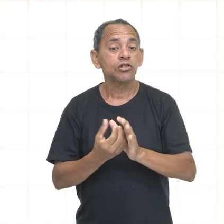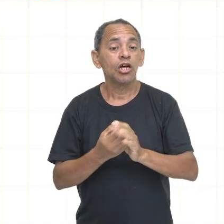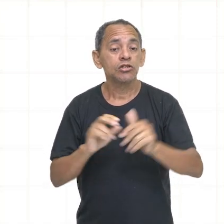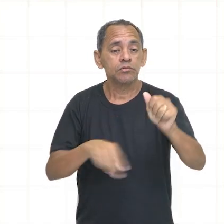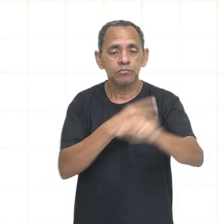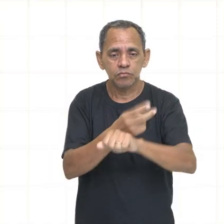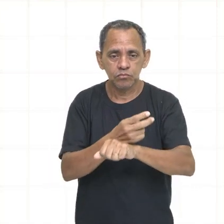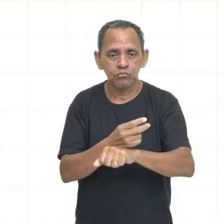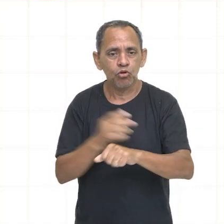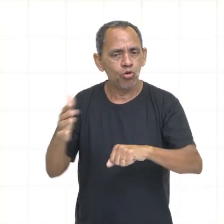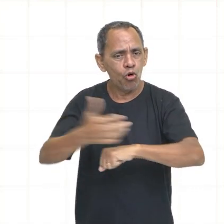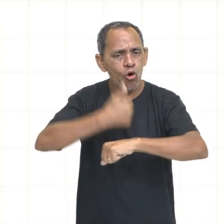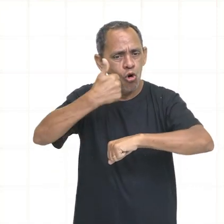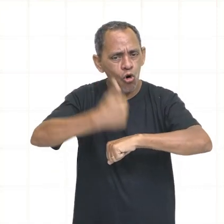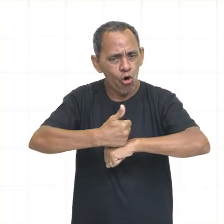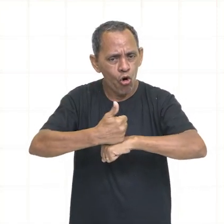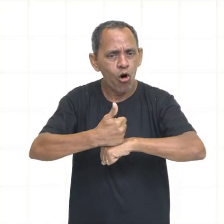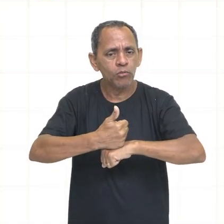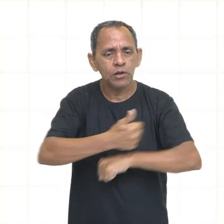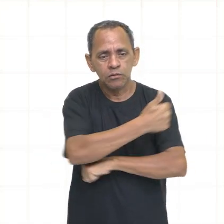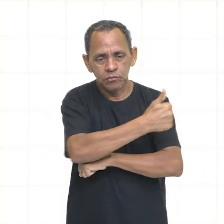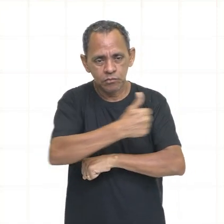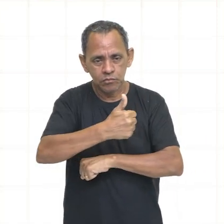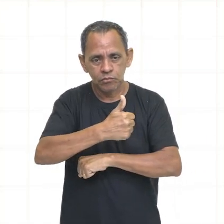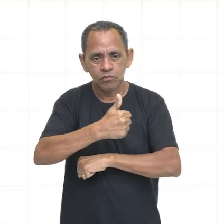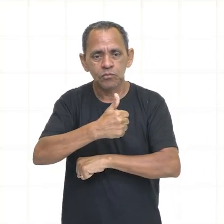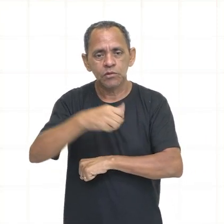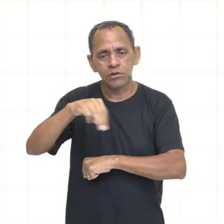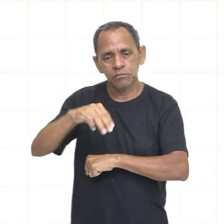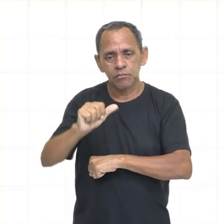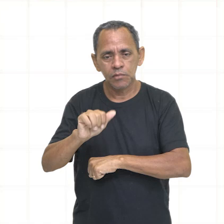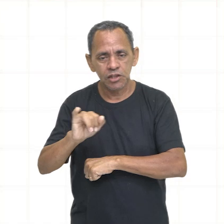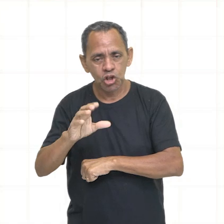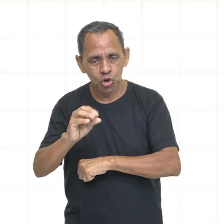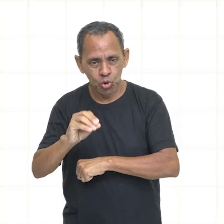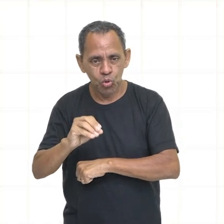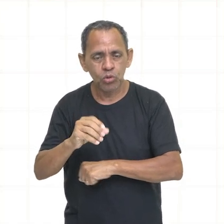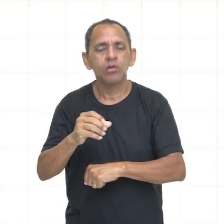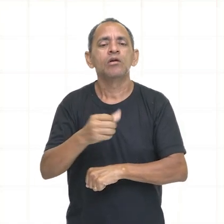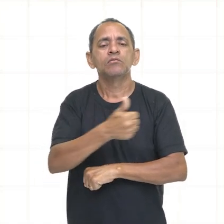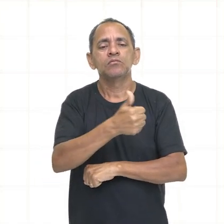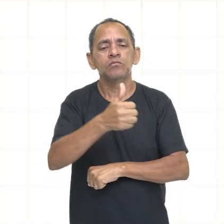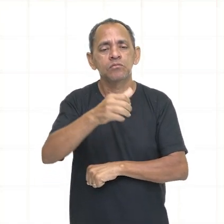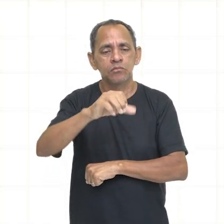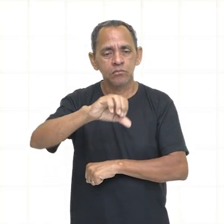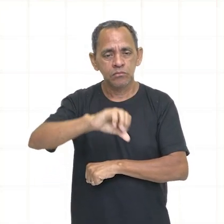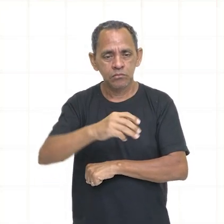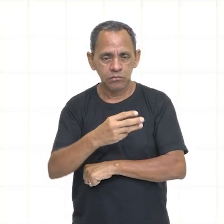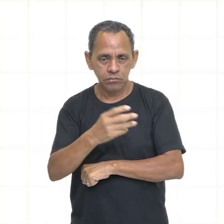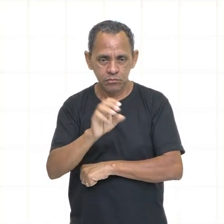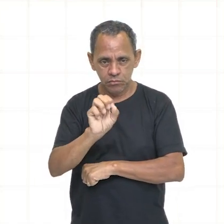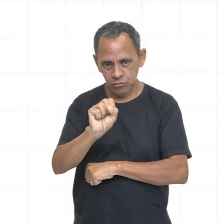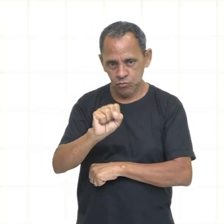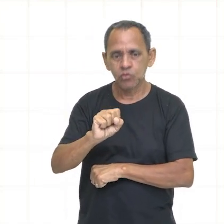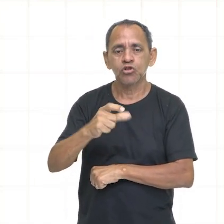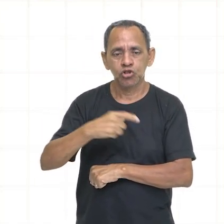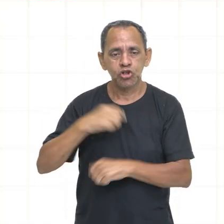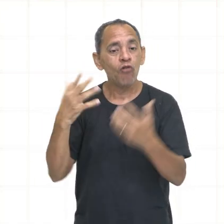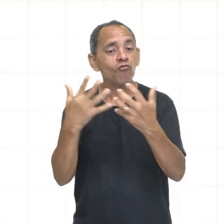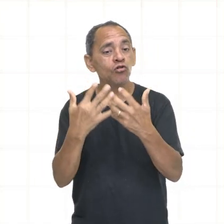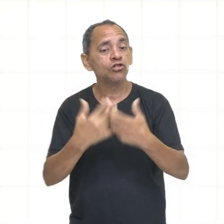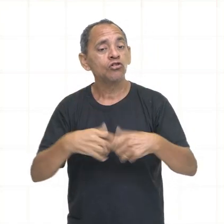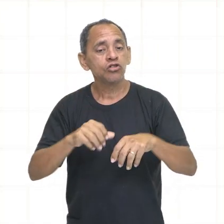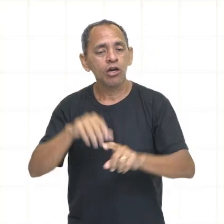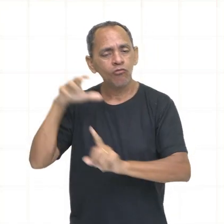Criado após o golpe integralista de 11 de maio de 1938, possuía a função de